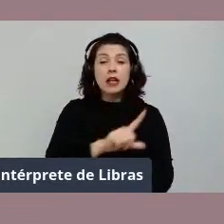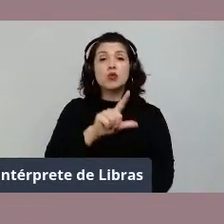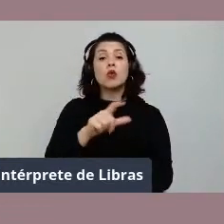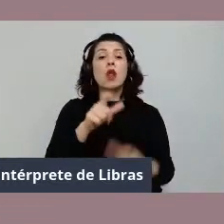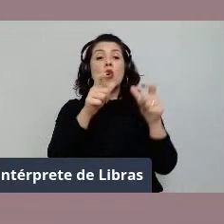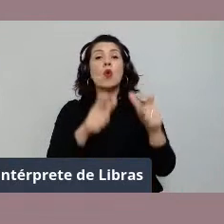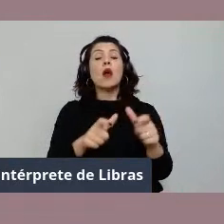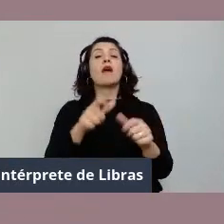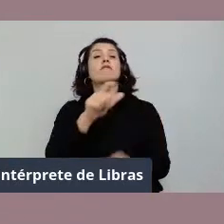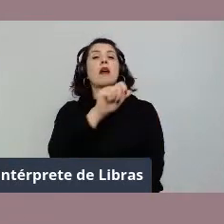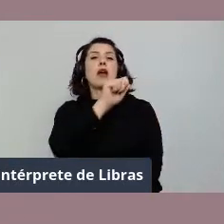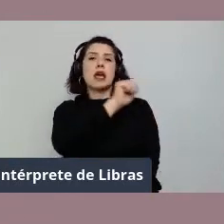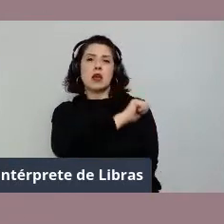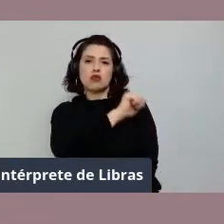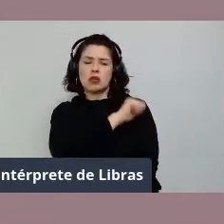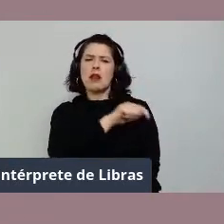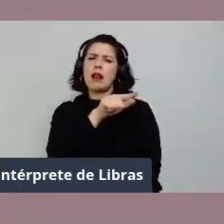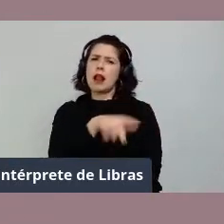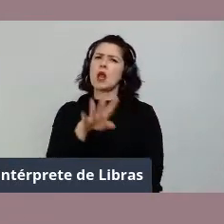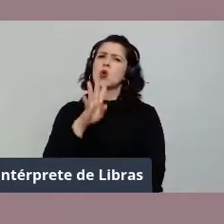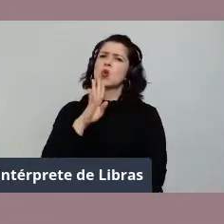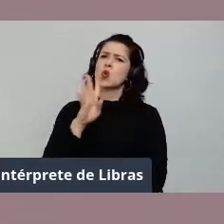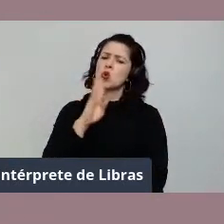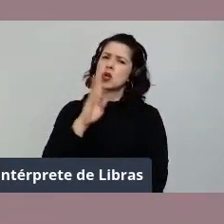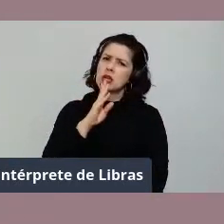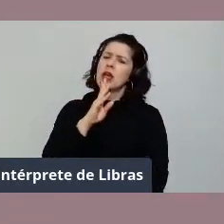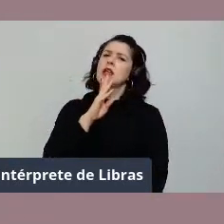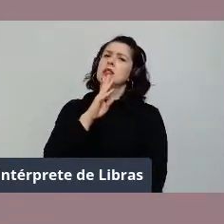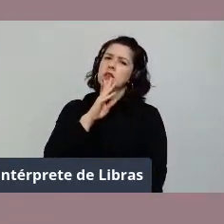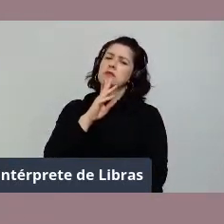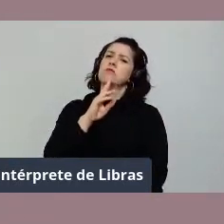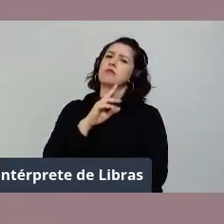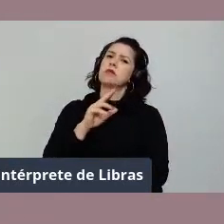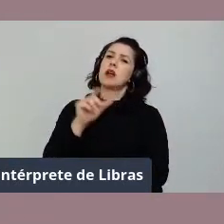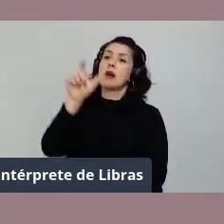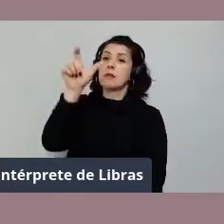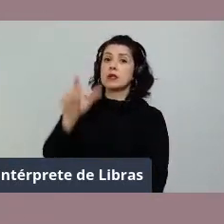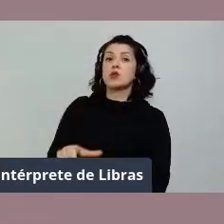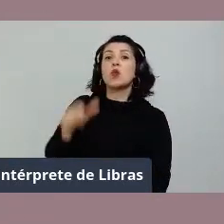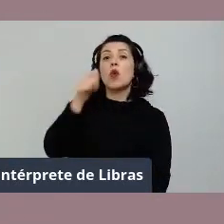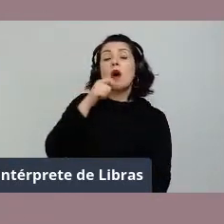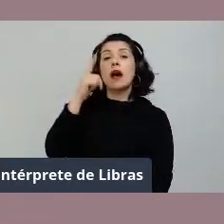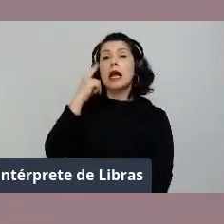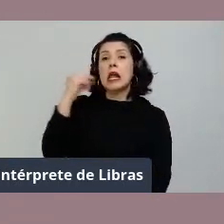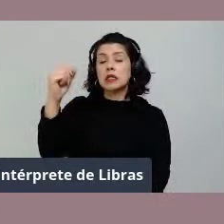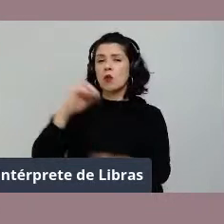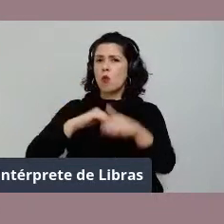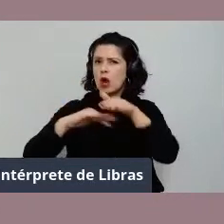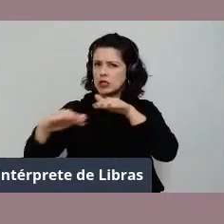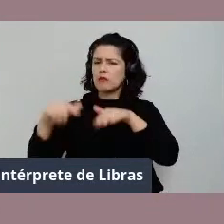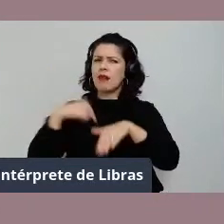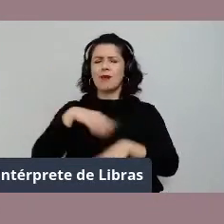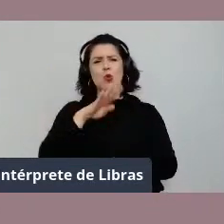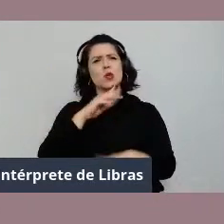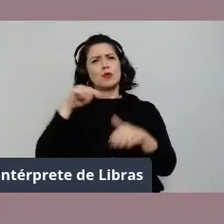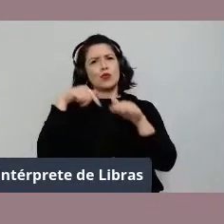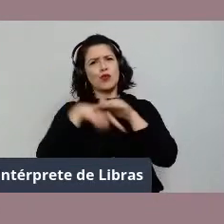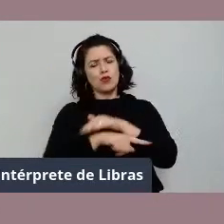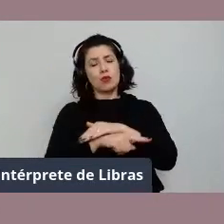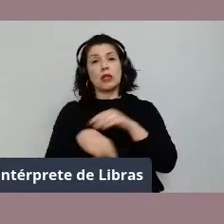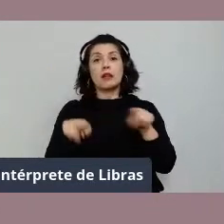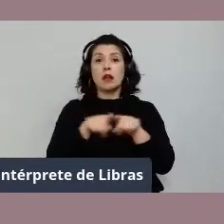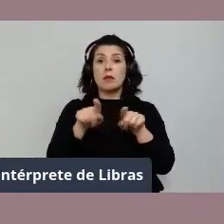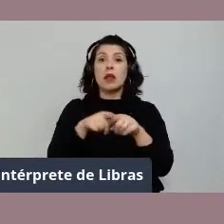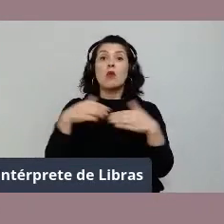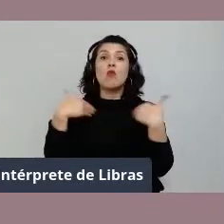Janeiro. Ela conhece muito bem o acervo da Clarice Lispector. Ela recebeu, inclusive, ela estava lá quando